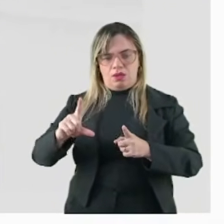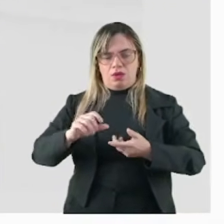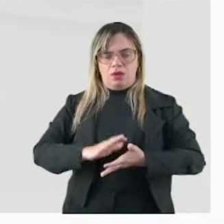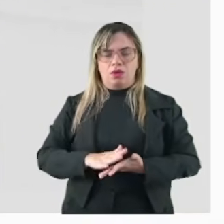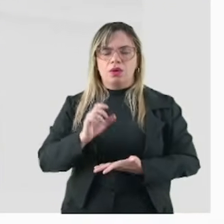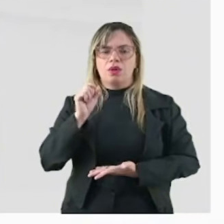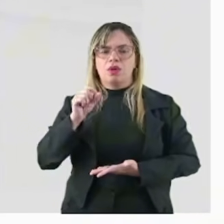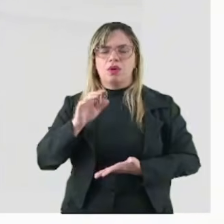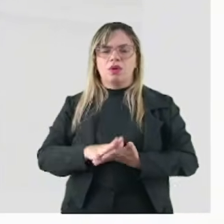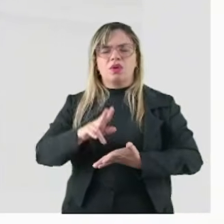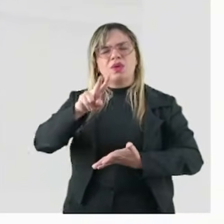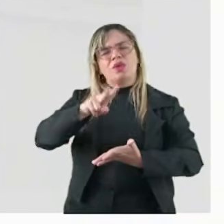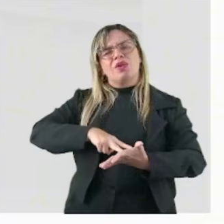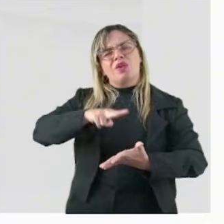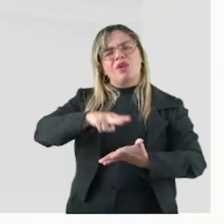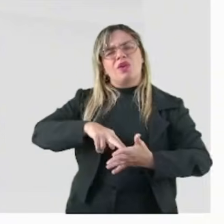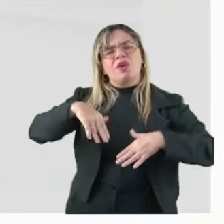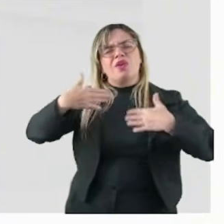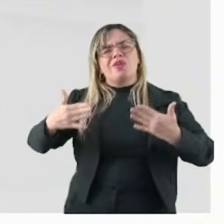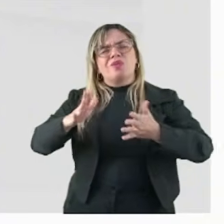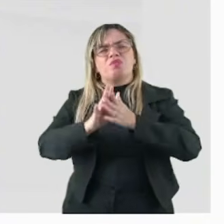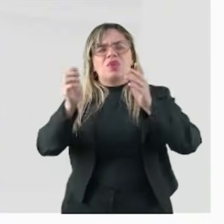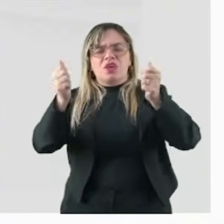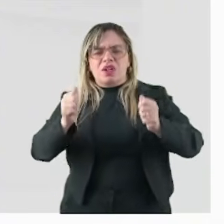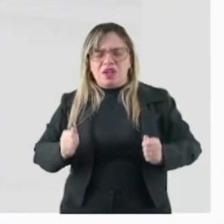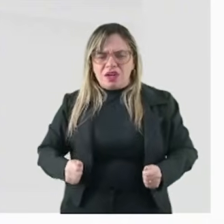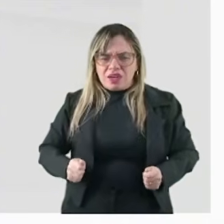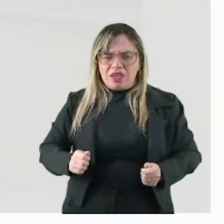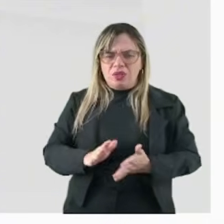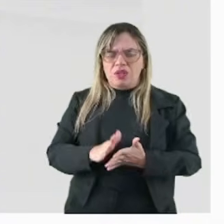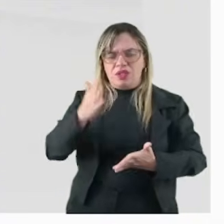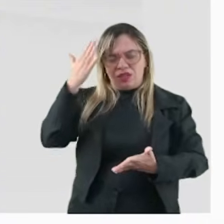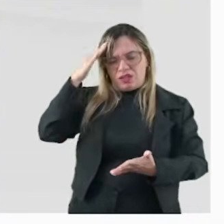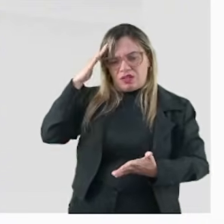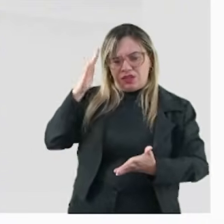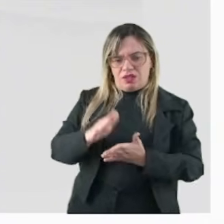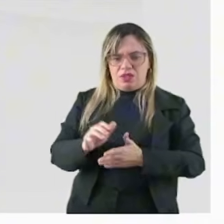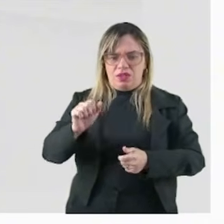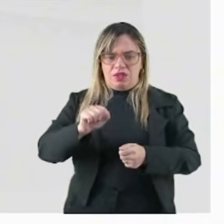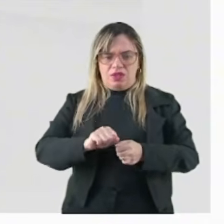Qual é a leitura que eu faço disso? Qual é a interpretação? Que eu tenho